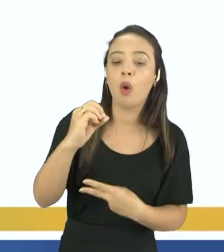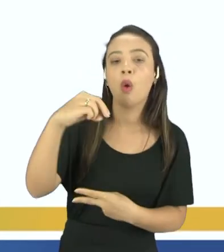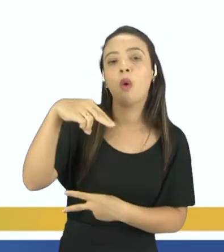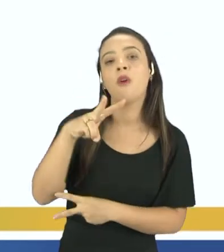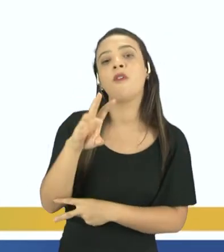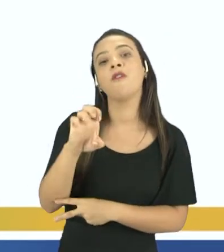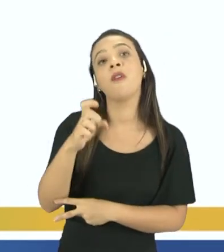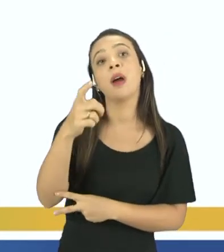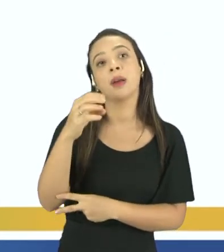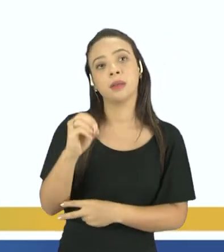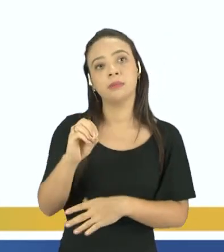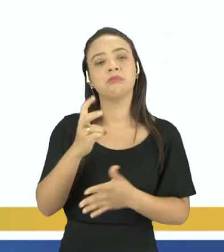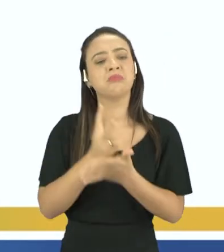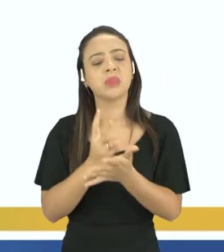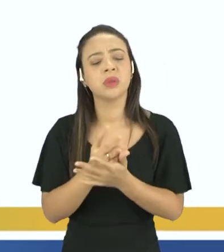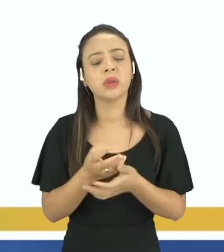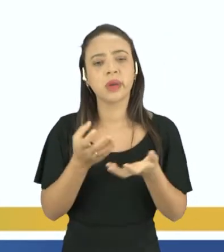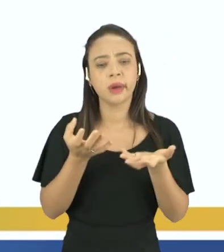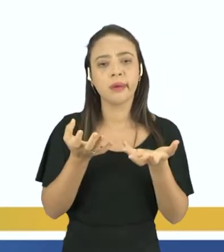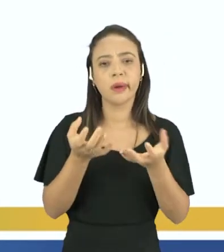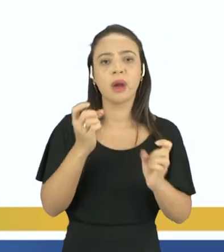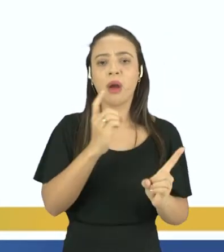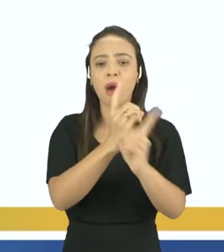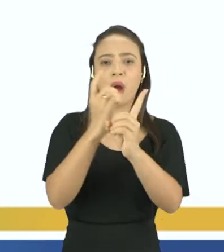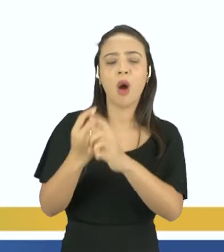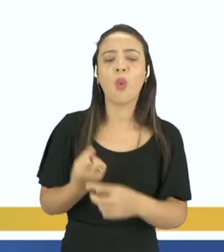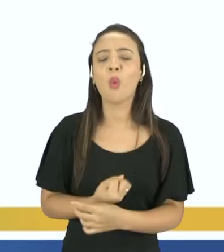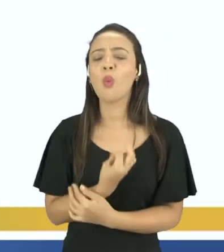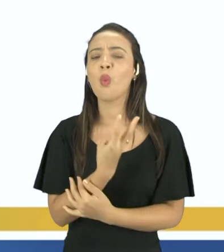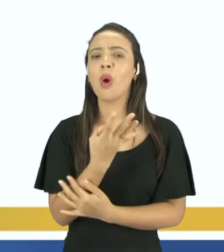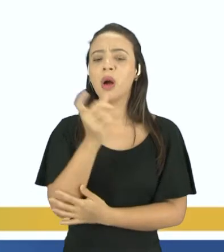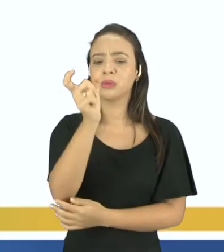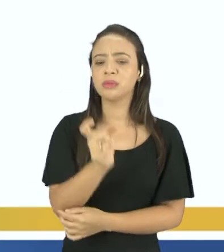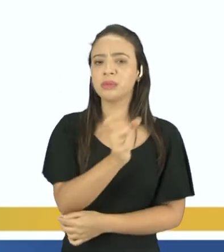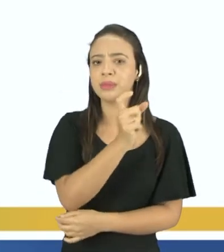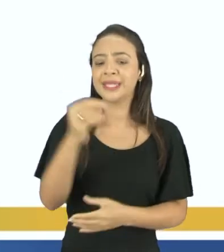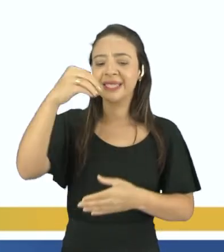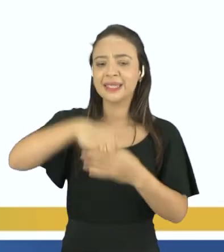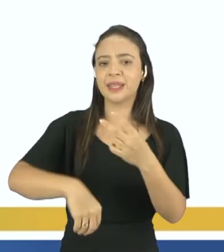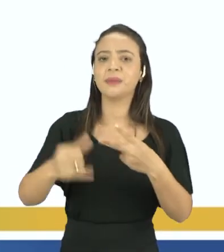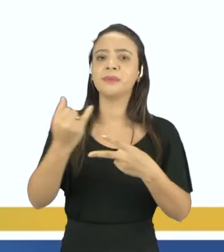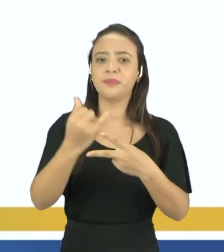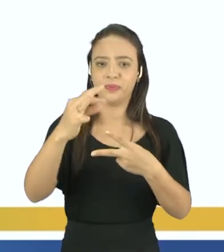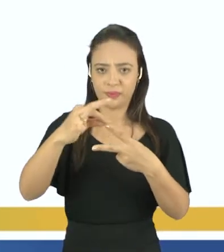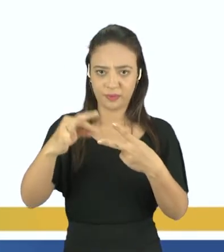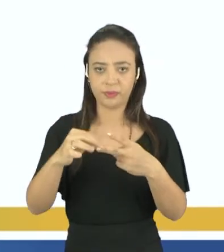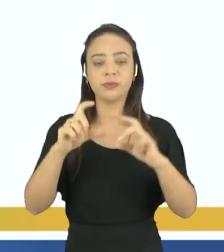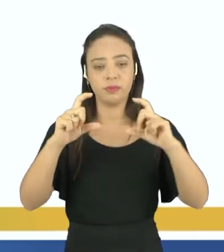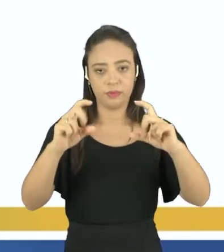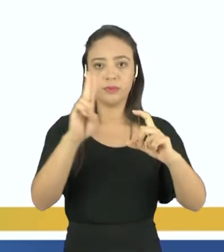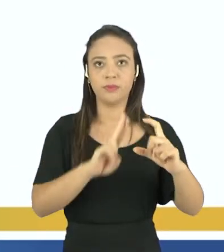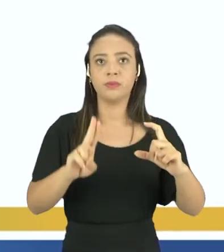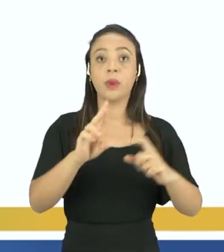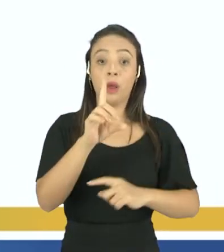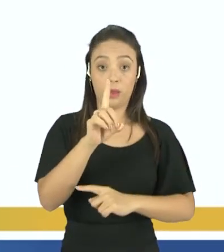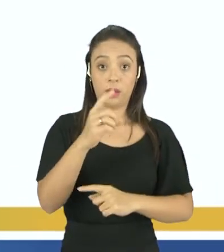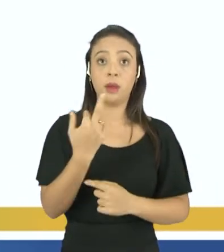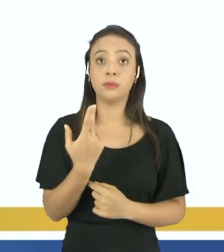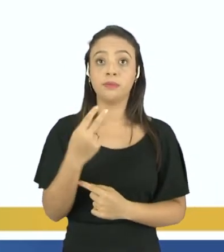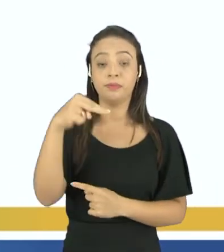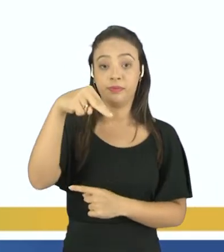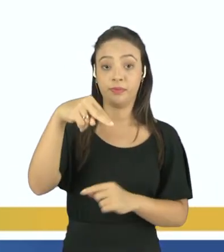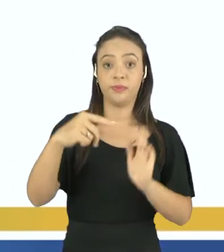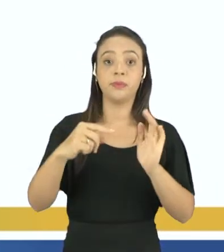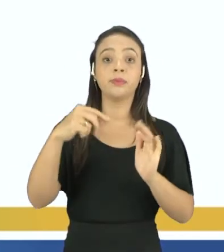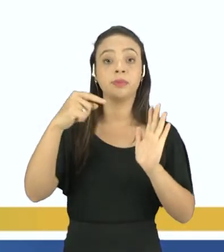gente quiser descobrir o número de diagonais presentes nesse polígono nós vamos usar essa relação de = n